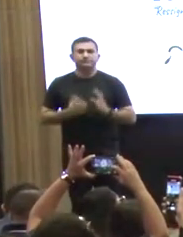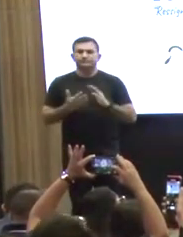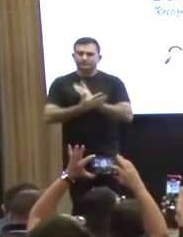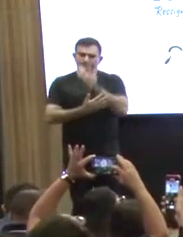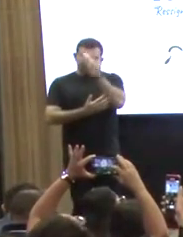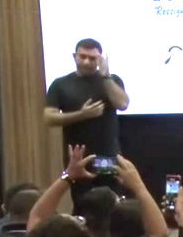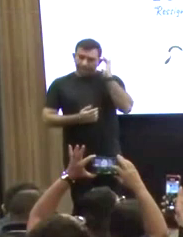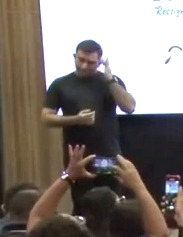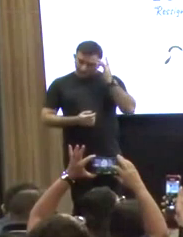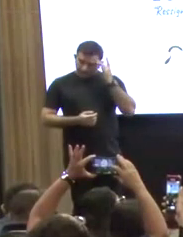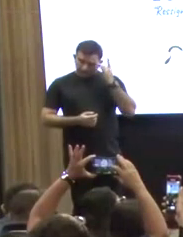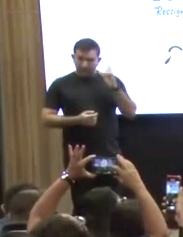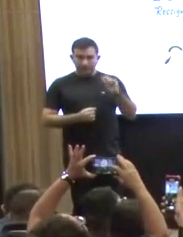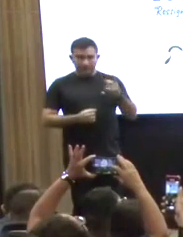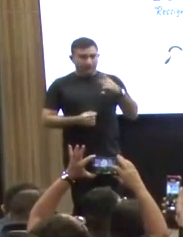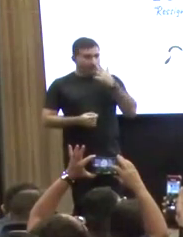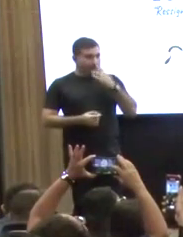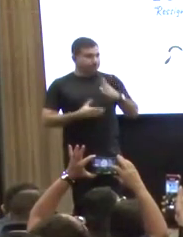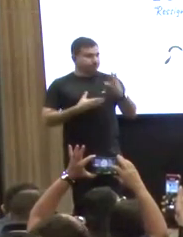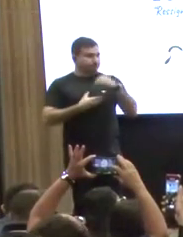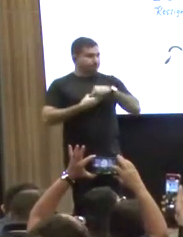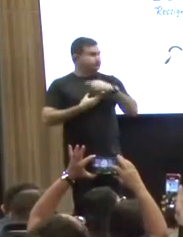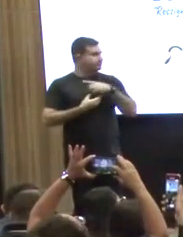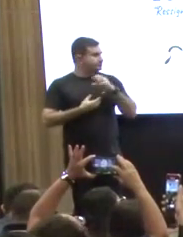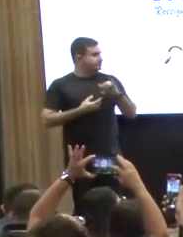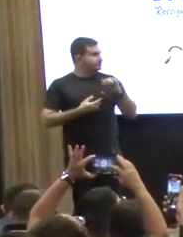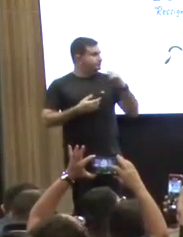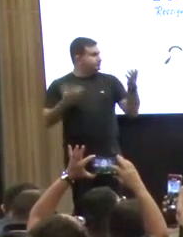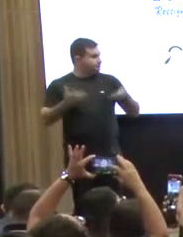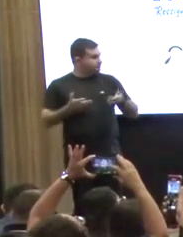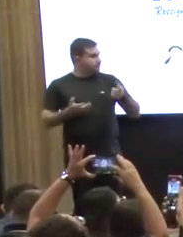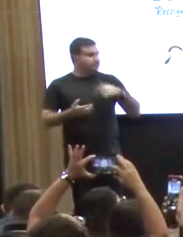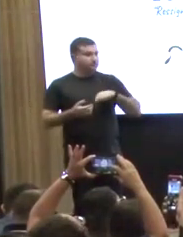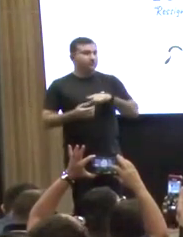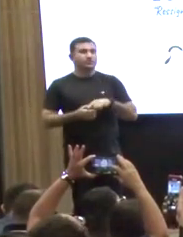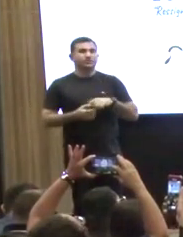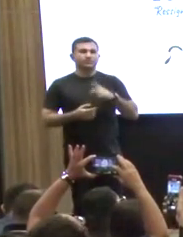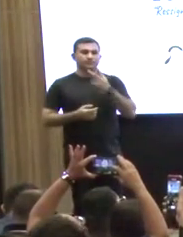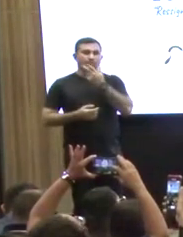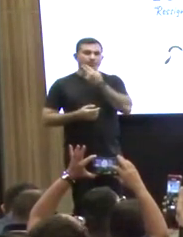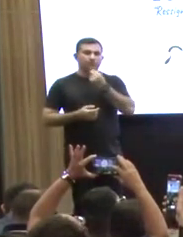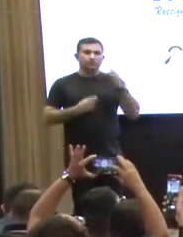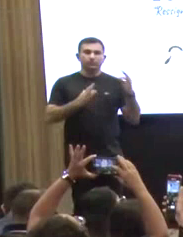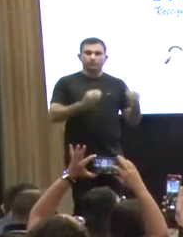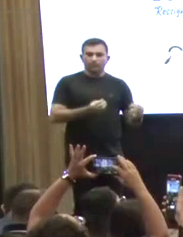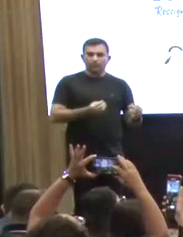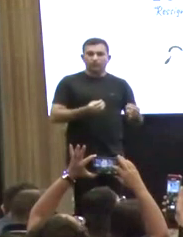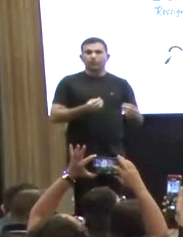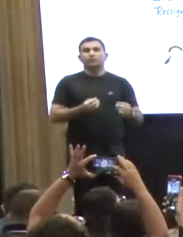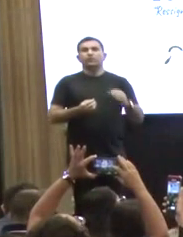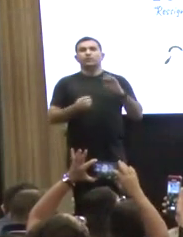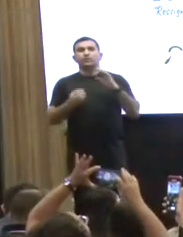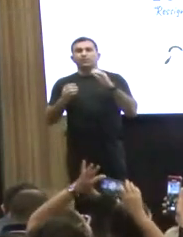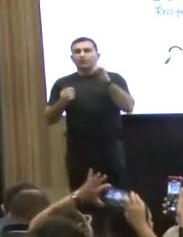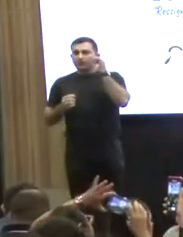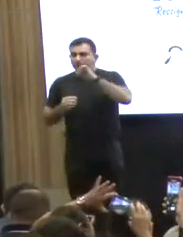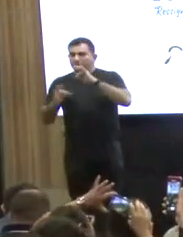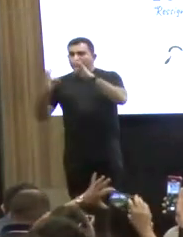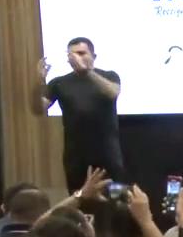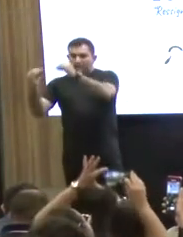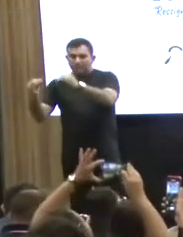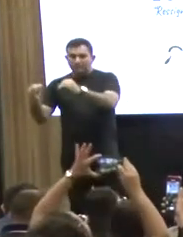que estávamos incluídos, e que hoje, se a gente fala todos, todas e todes, que muita gente briga com a